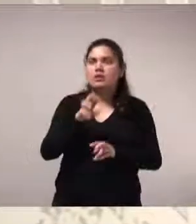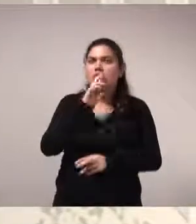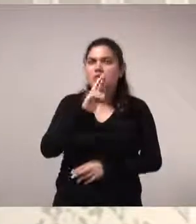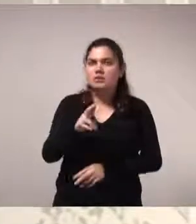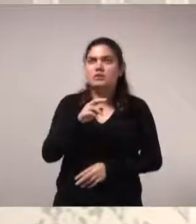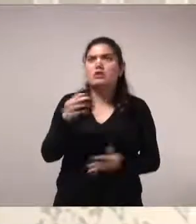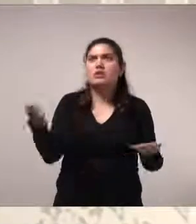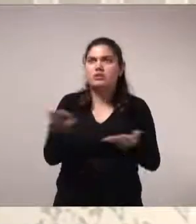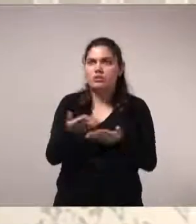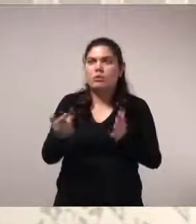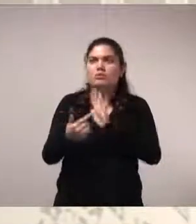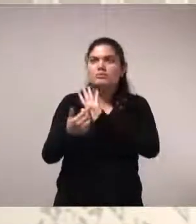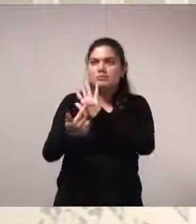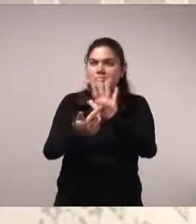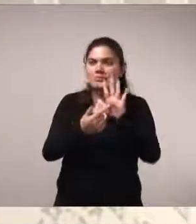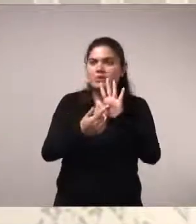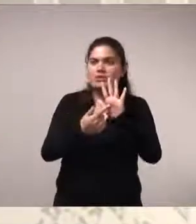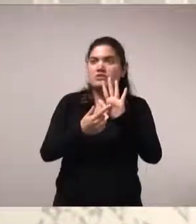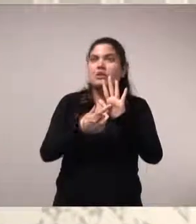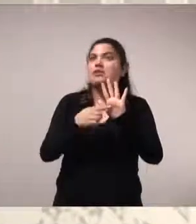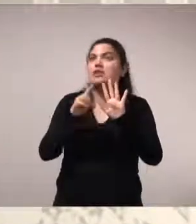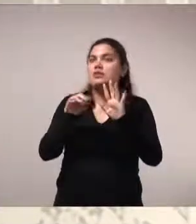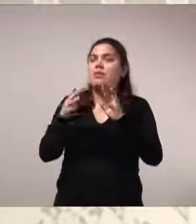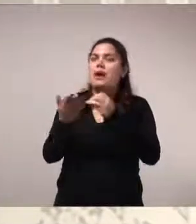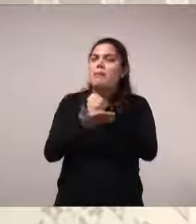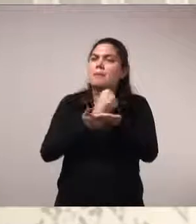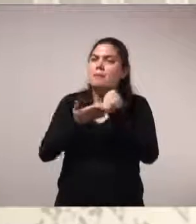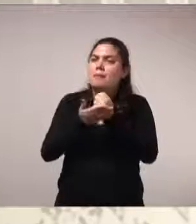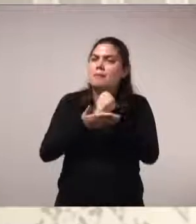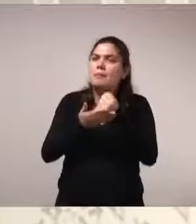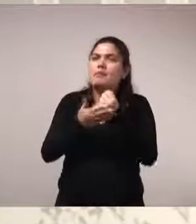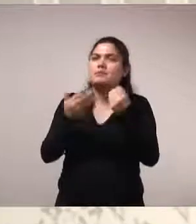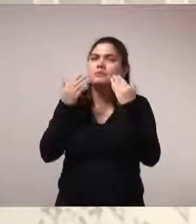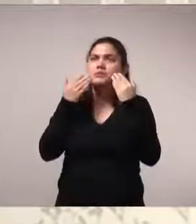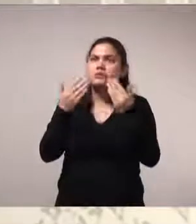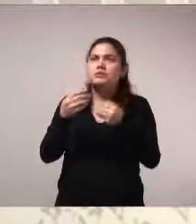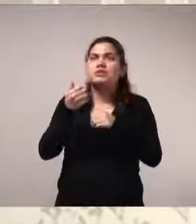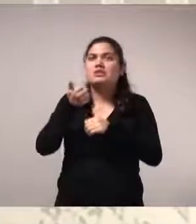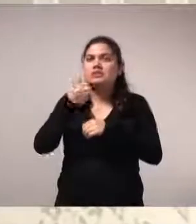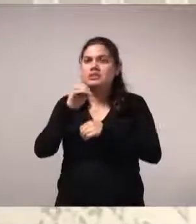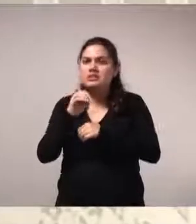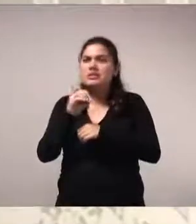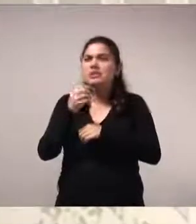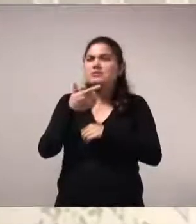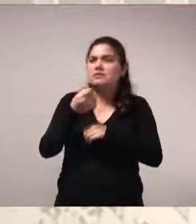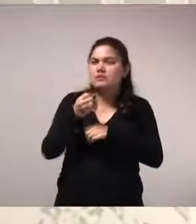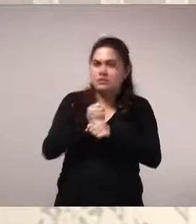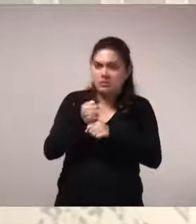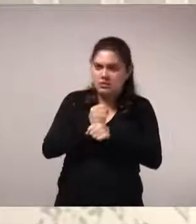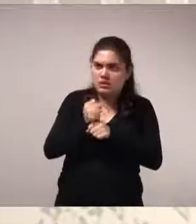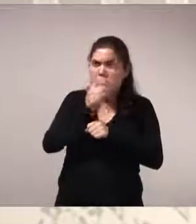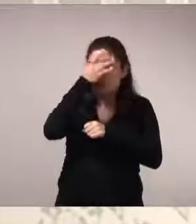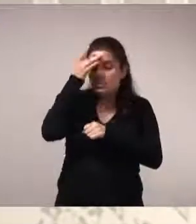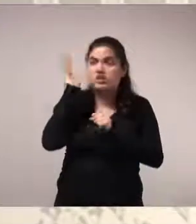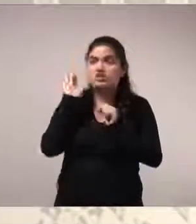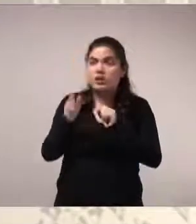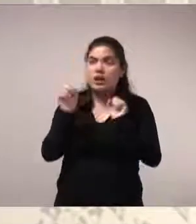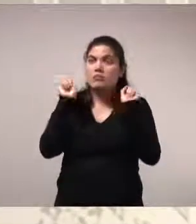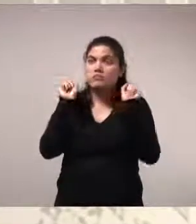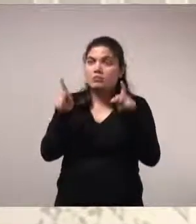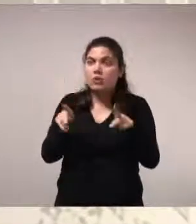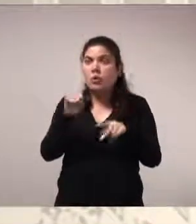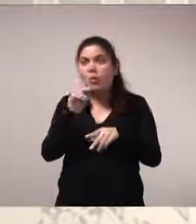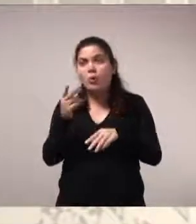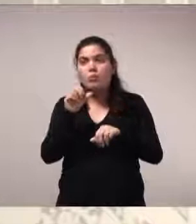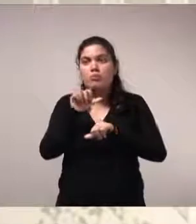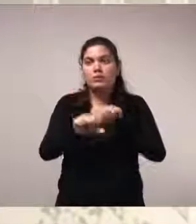aparecem hoje, na verdade, as bases foram lançadas há 10 ou 15 anos, por várias pessoas que, inclusive, já se aposentaram ou mudaram de